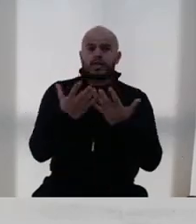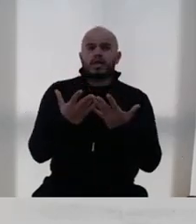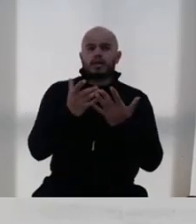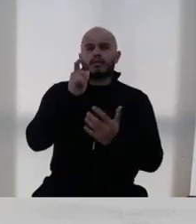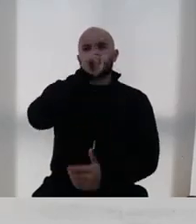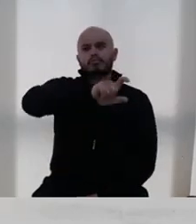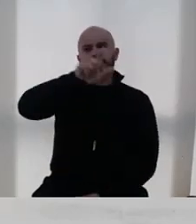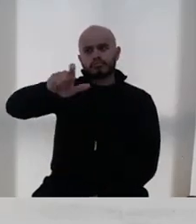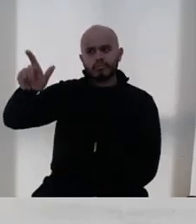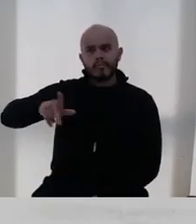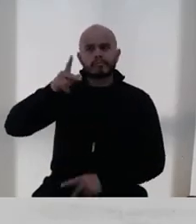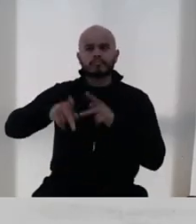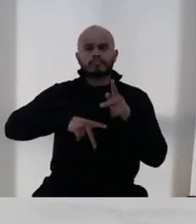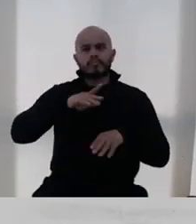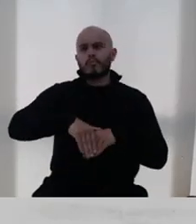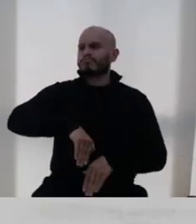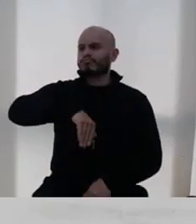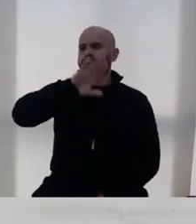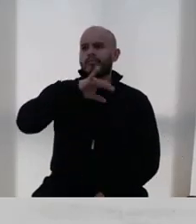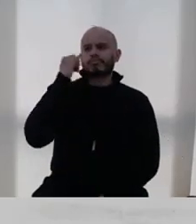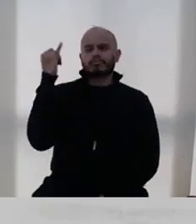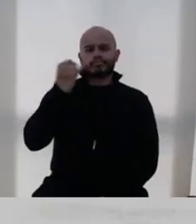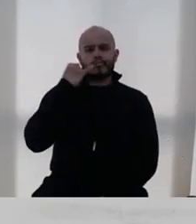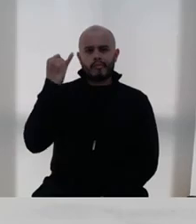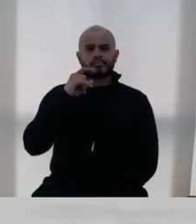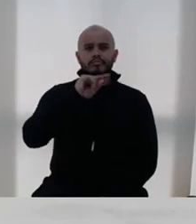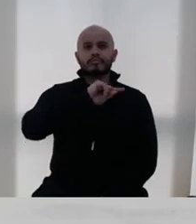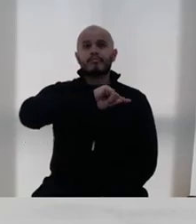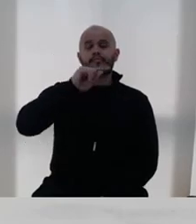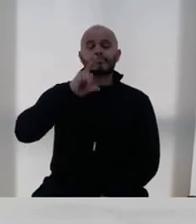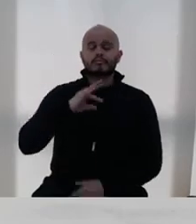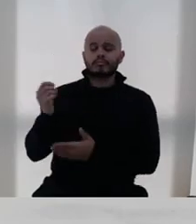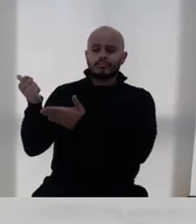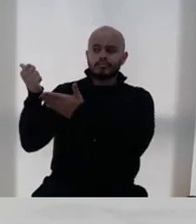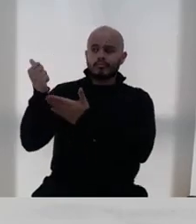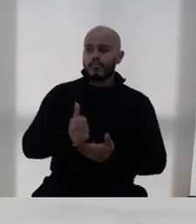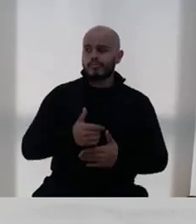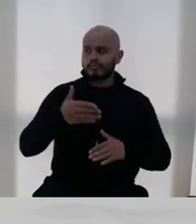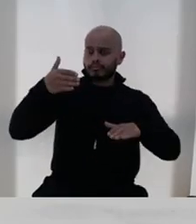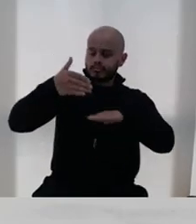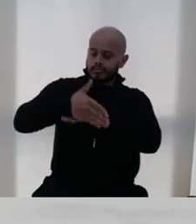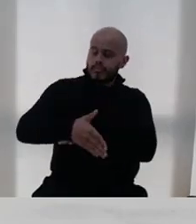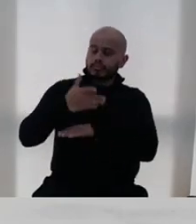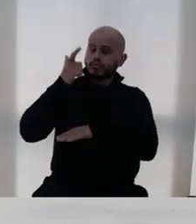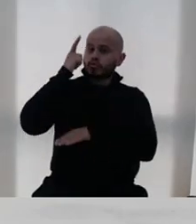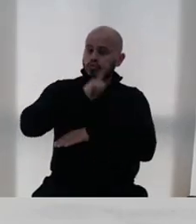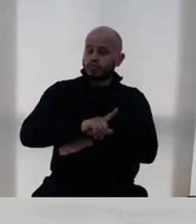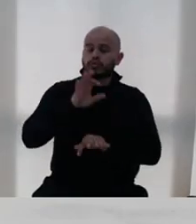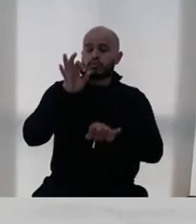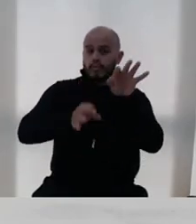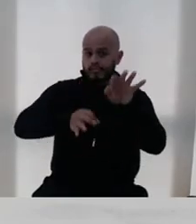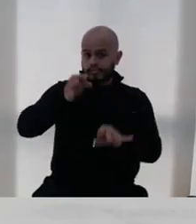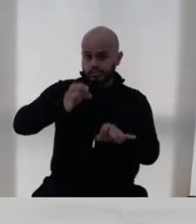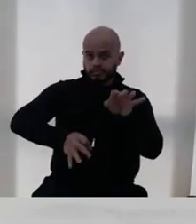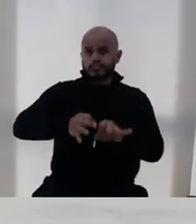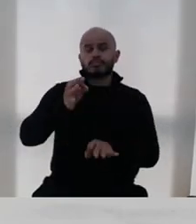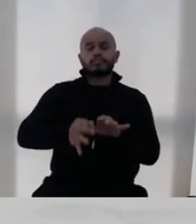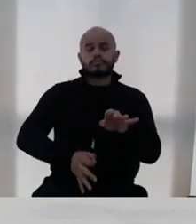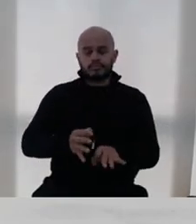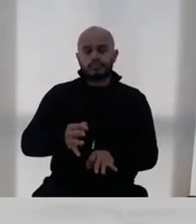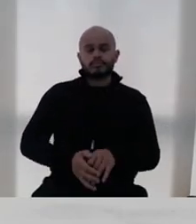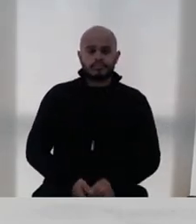a nossa população, que é o mais importante, que é quem recebe o acesso à justiça, pelo qual nós somos responsáveis em